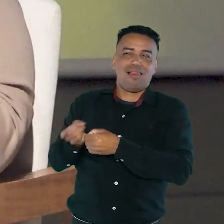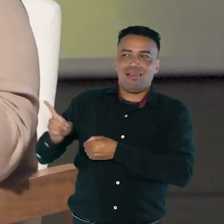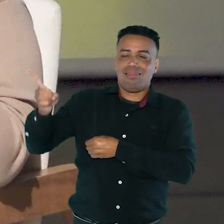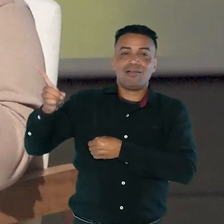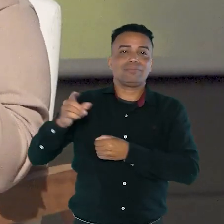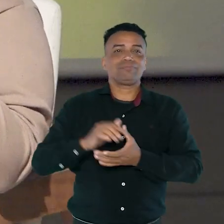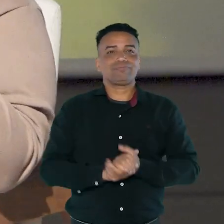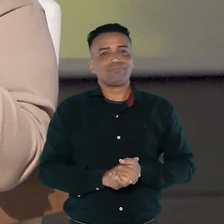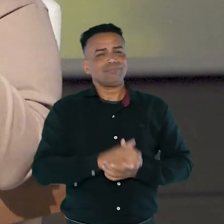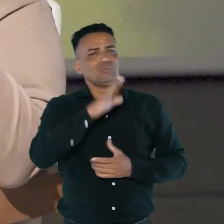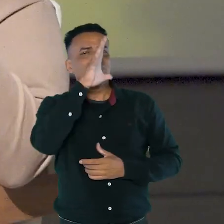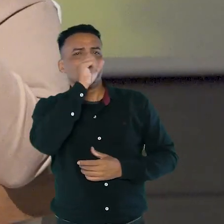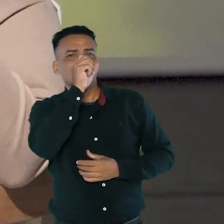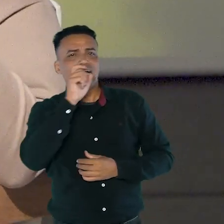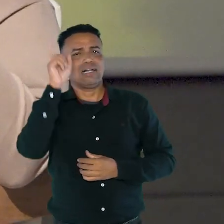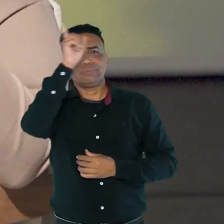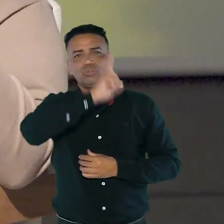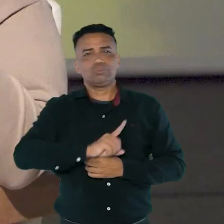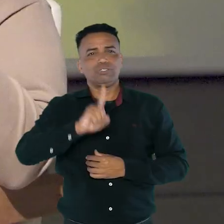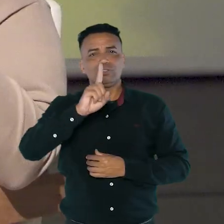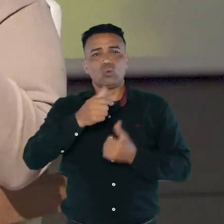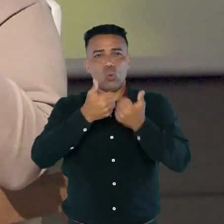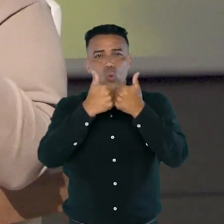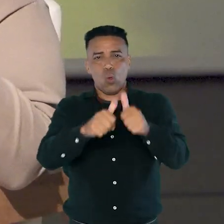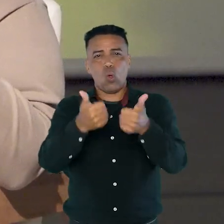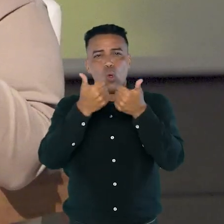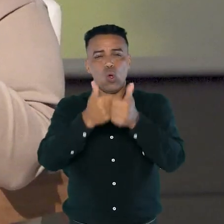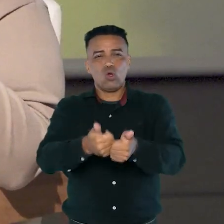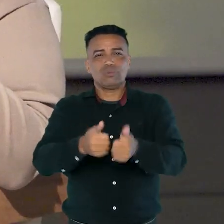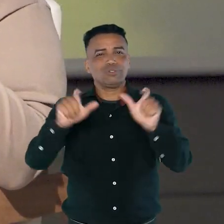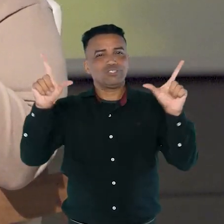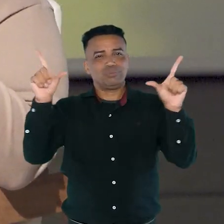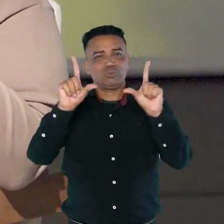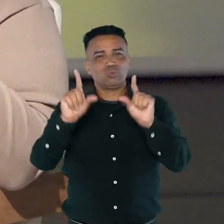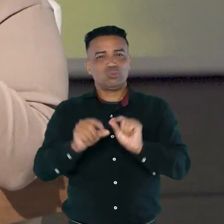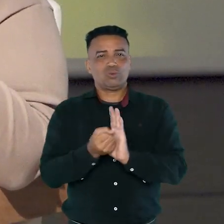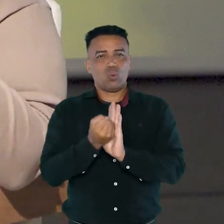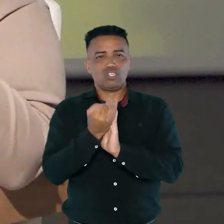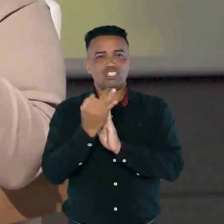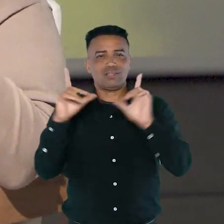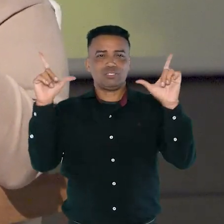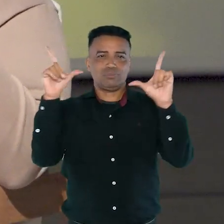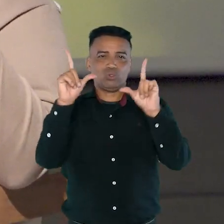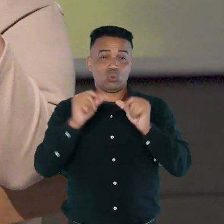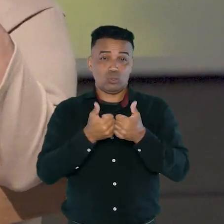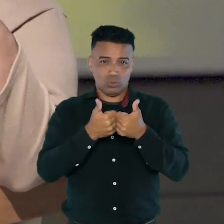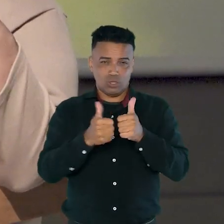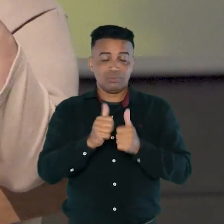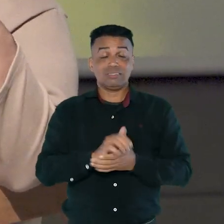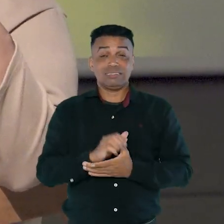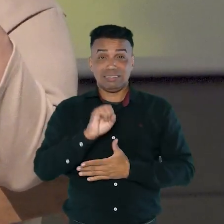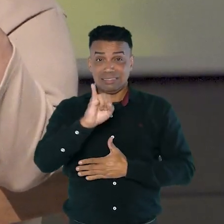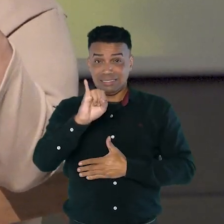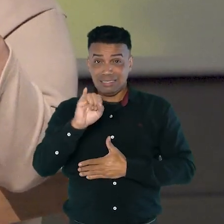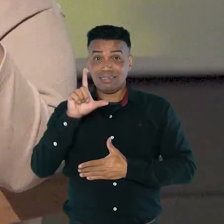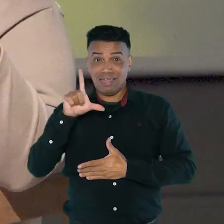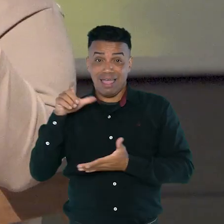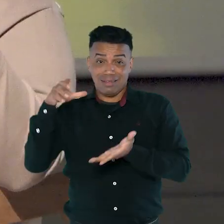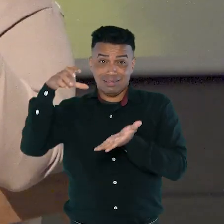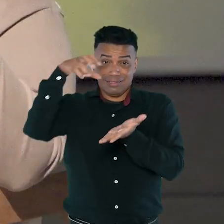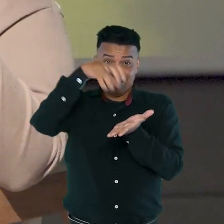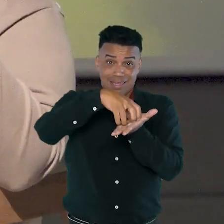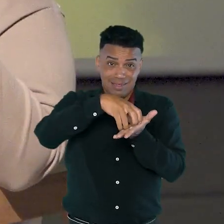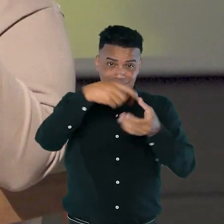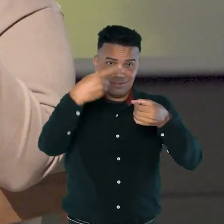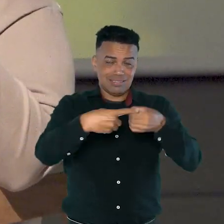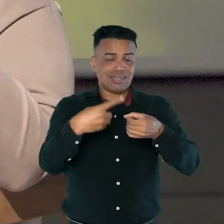Final de semana, a oferta de ônibus abaixa drasticamente. Então, se você quiser ir para o centro, você tem dificuldade